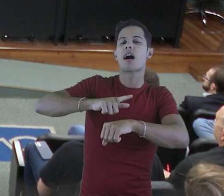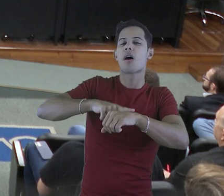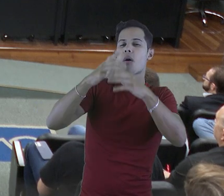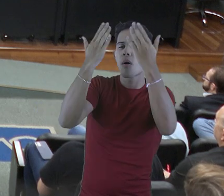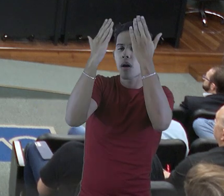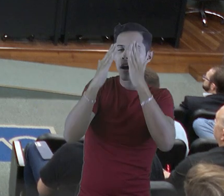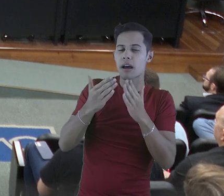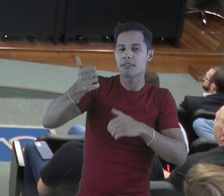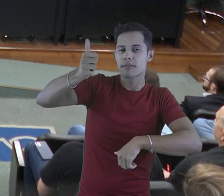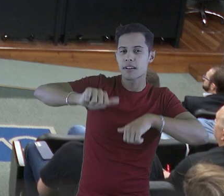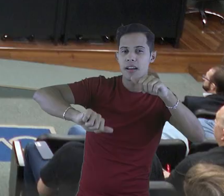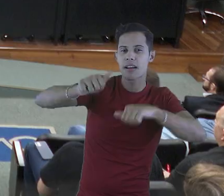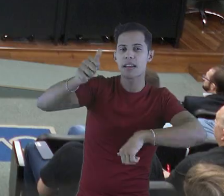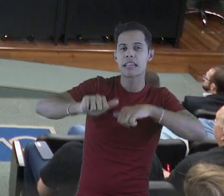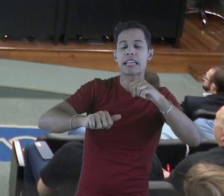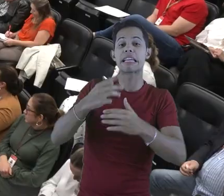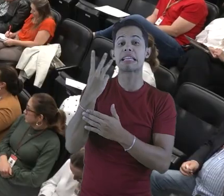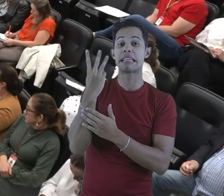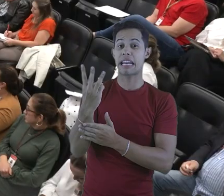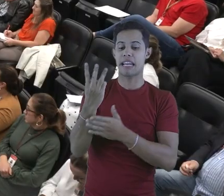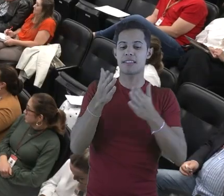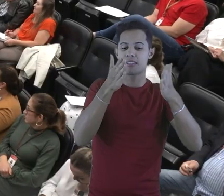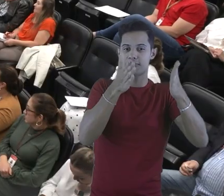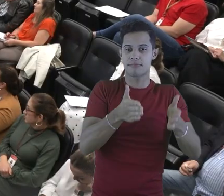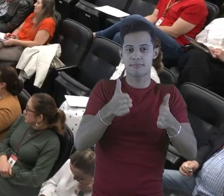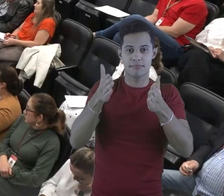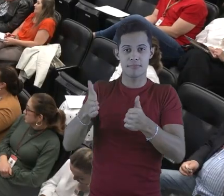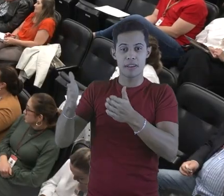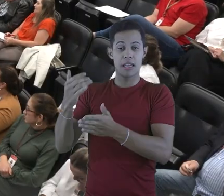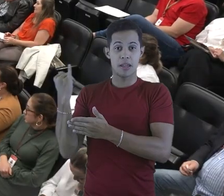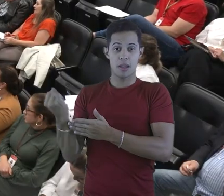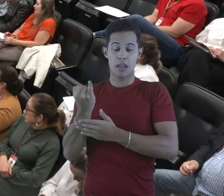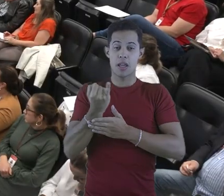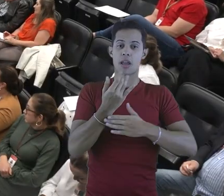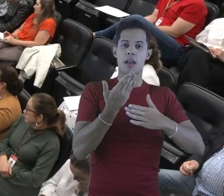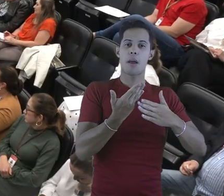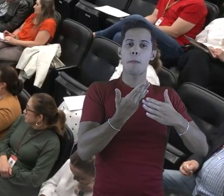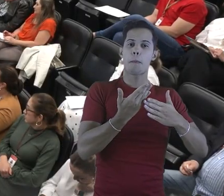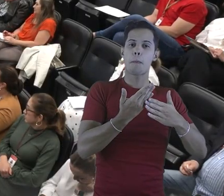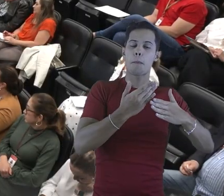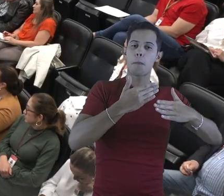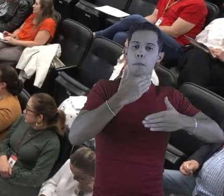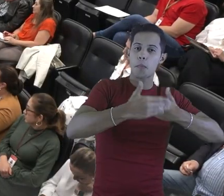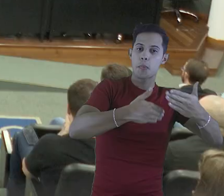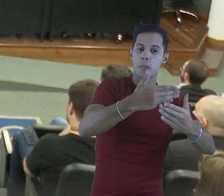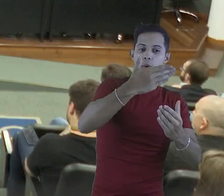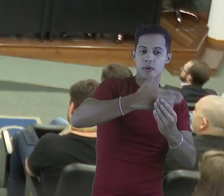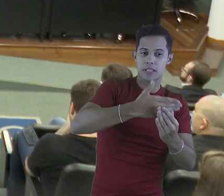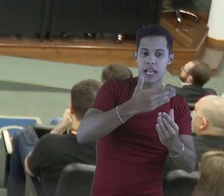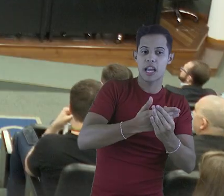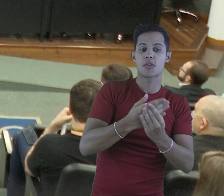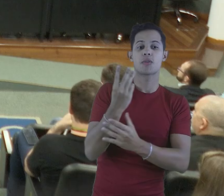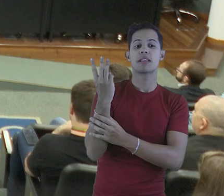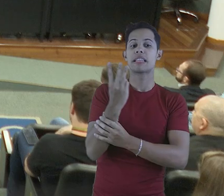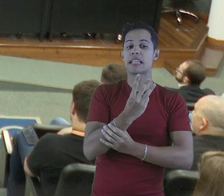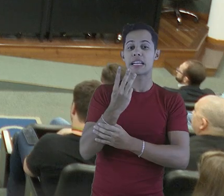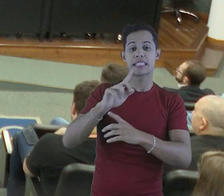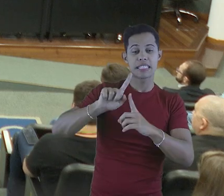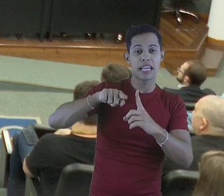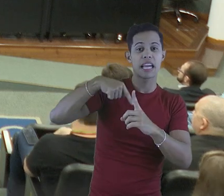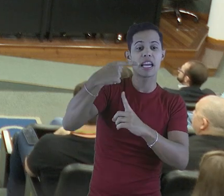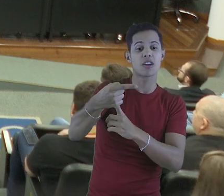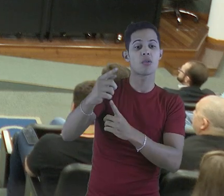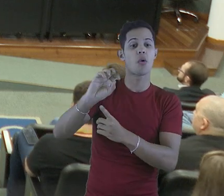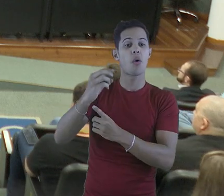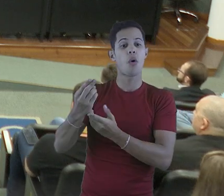processos terceiros ou ativos ou processos ativos e terceiros não necessariamente nessa mesma ordem não boa excelente